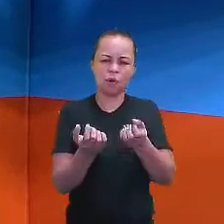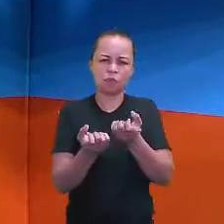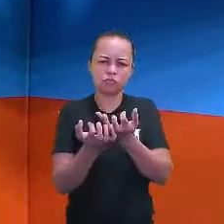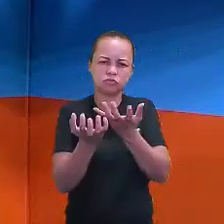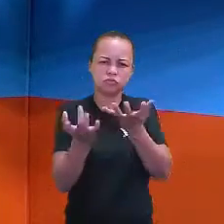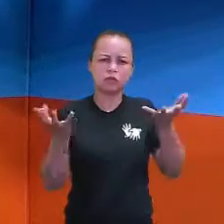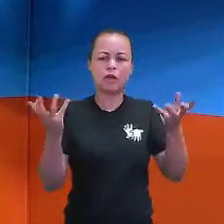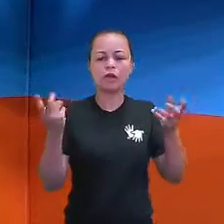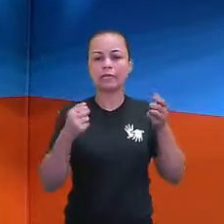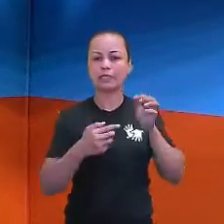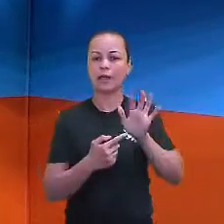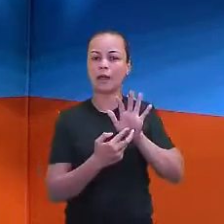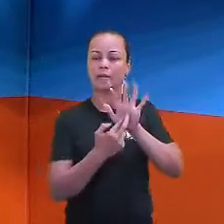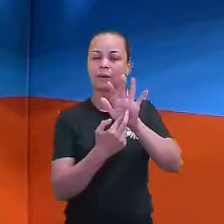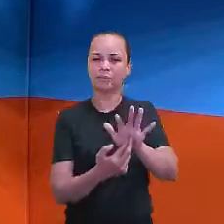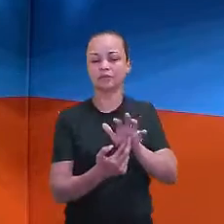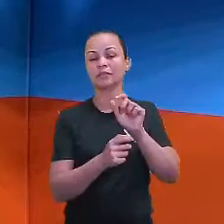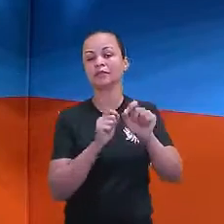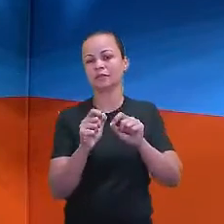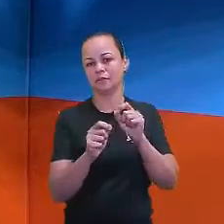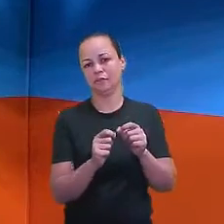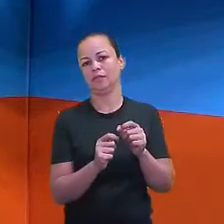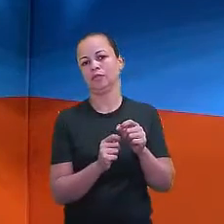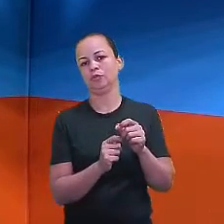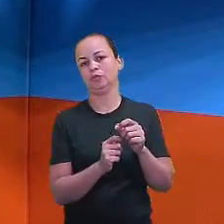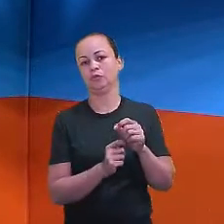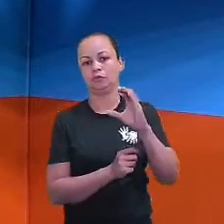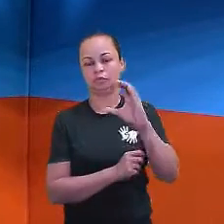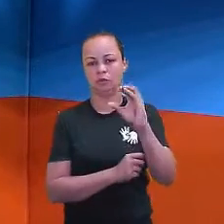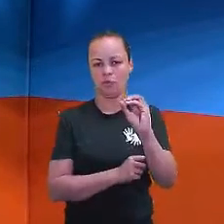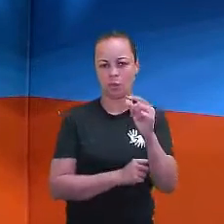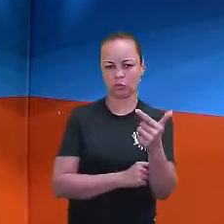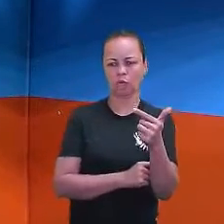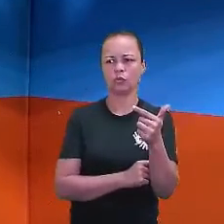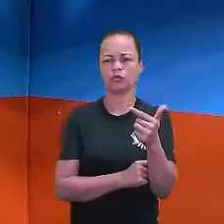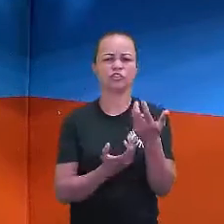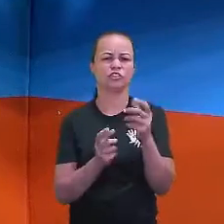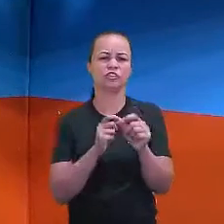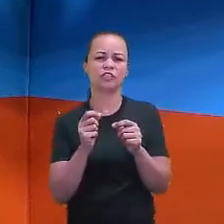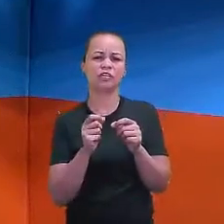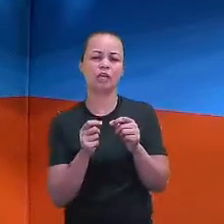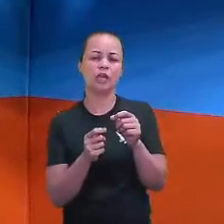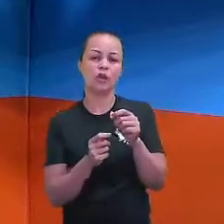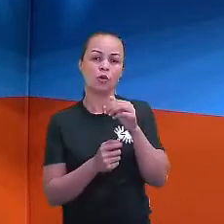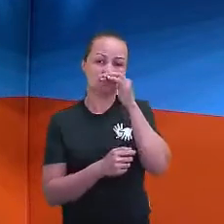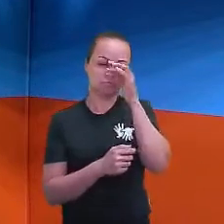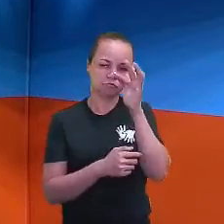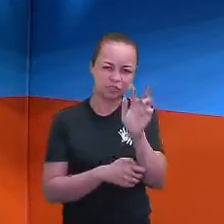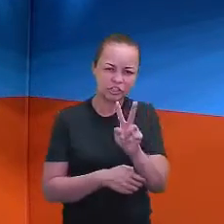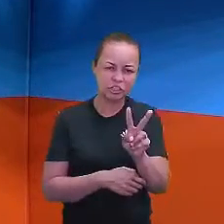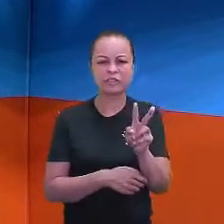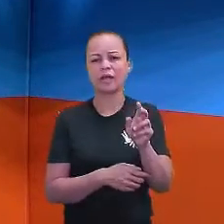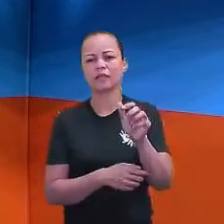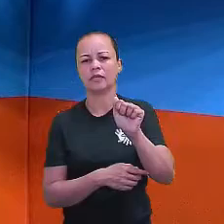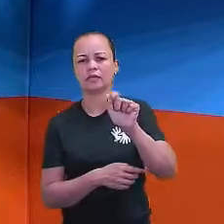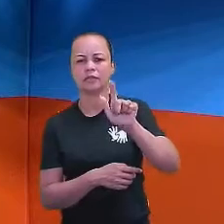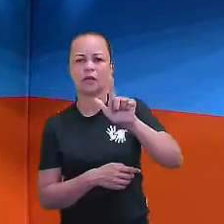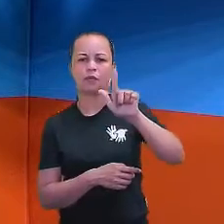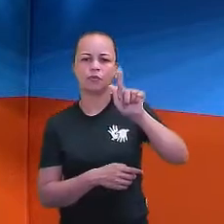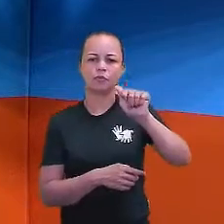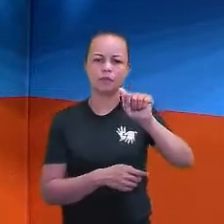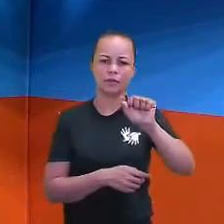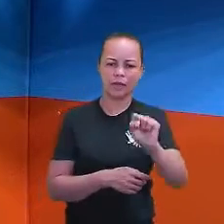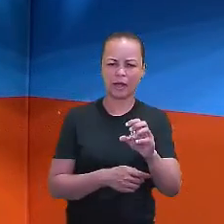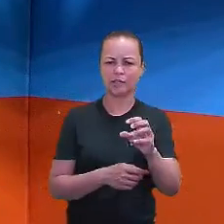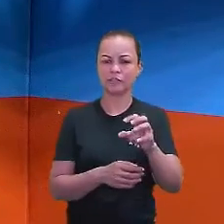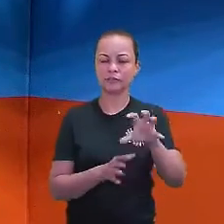carbônico. Que muitas vezes a quantidade é tão grande que os vegetais, as algas, as cianobactérias não teriam como, vamos dizer,